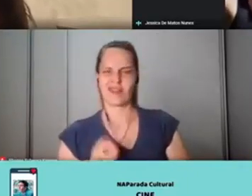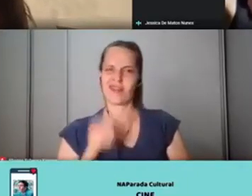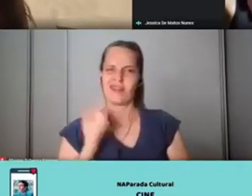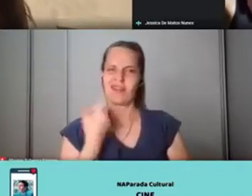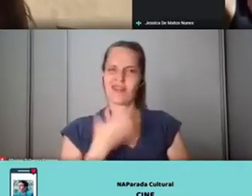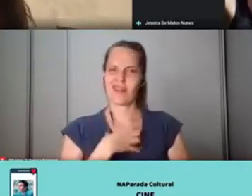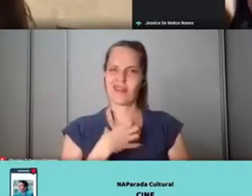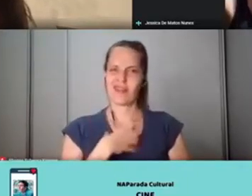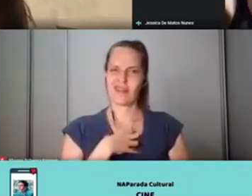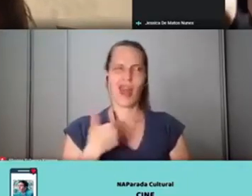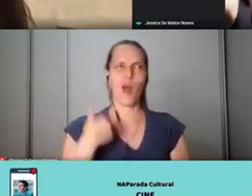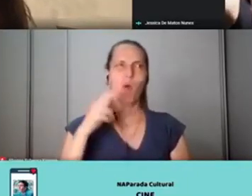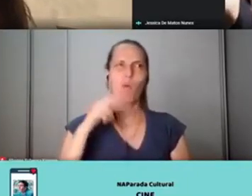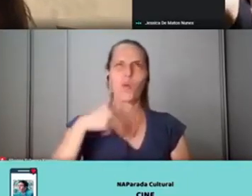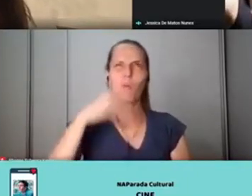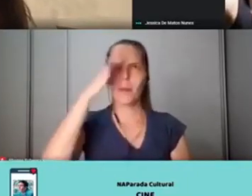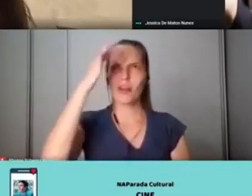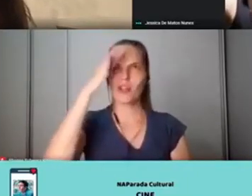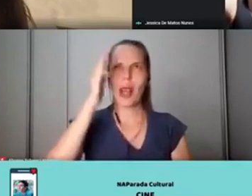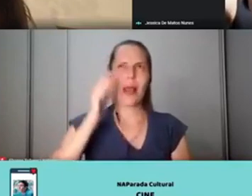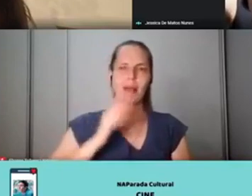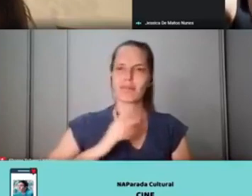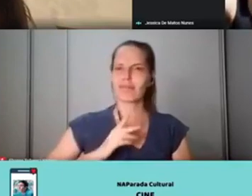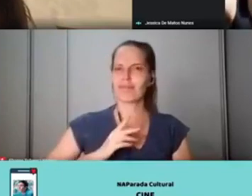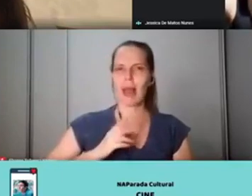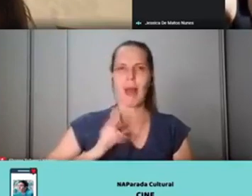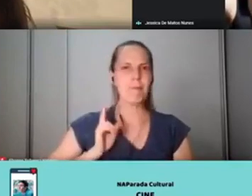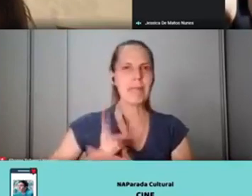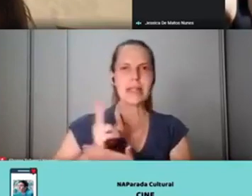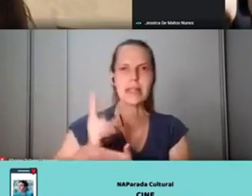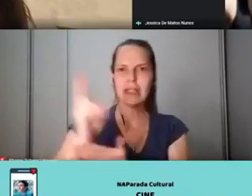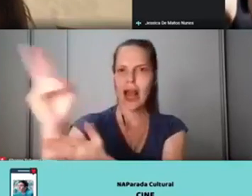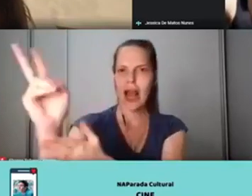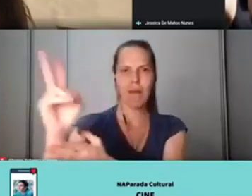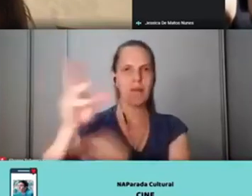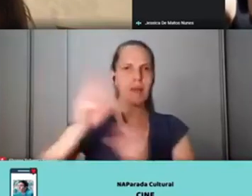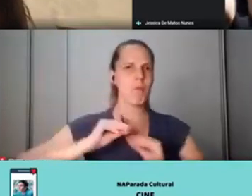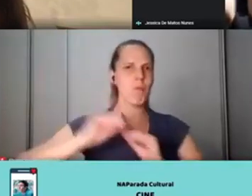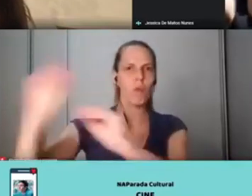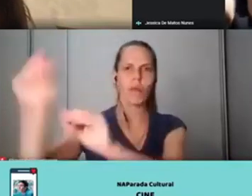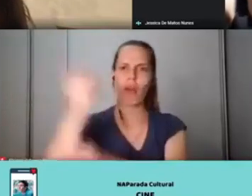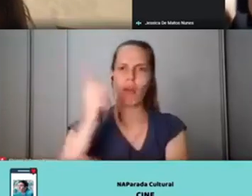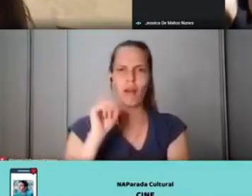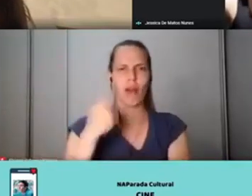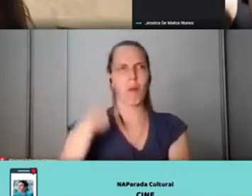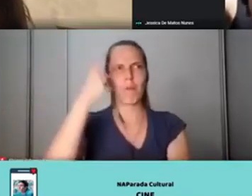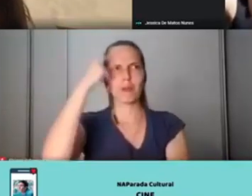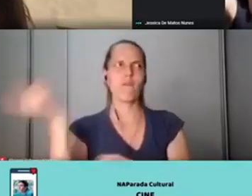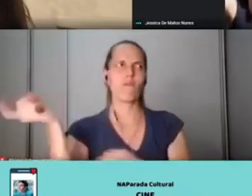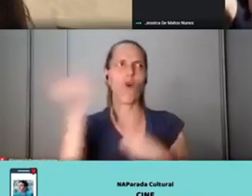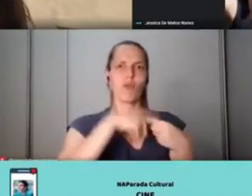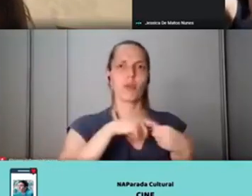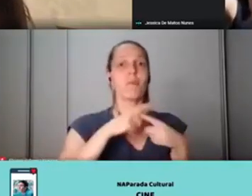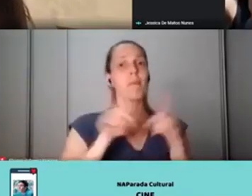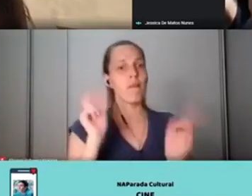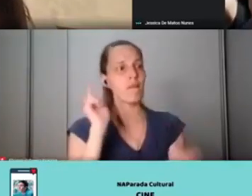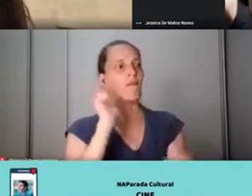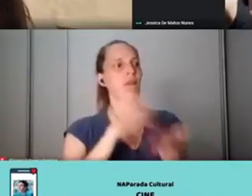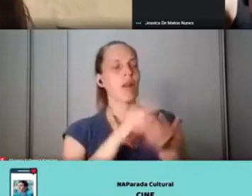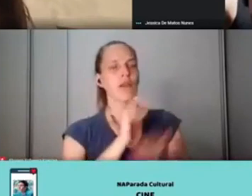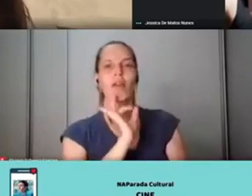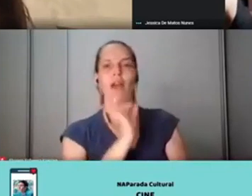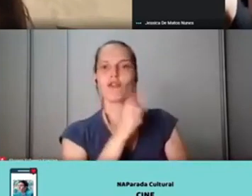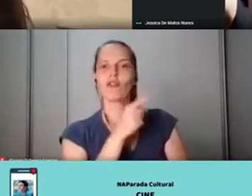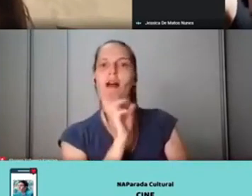né? Eu estava indo morar perto da minha universidade. Na verdade, foi o que aconteceu. Eu nunca mais voltei para casa dos meus pais. Enfim,